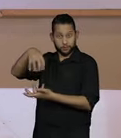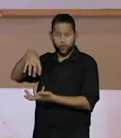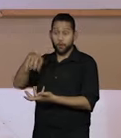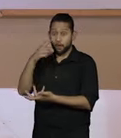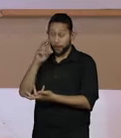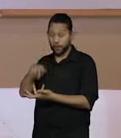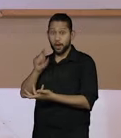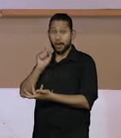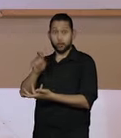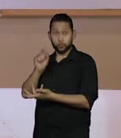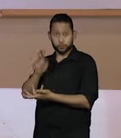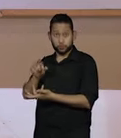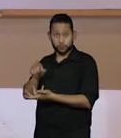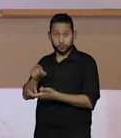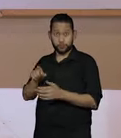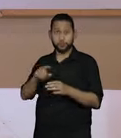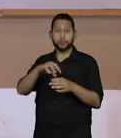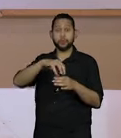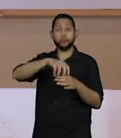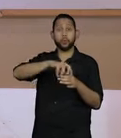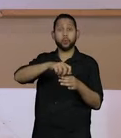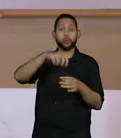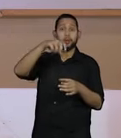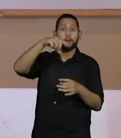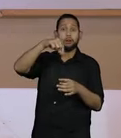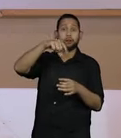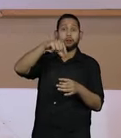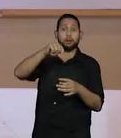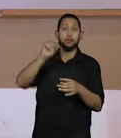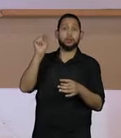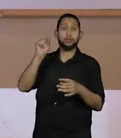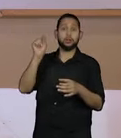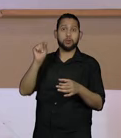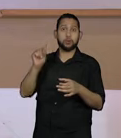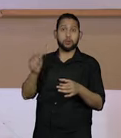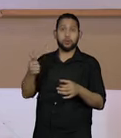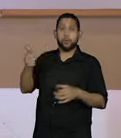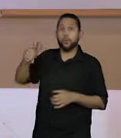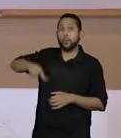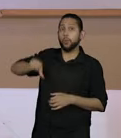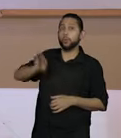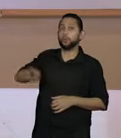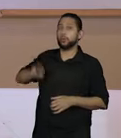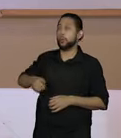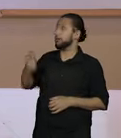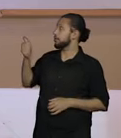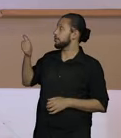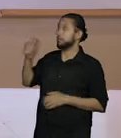azul, onde a gente usou o sulfato de cobre pentaidratado, que seria esse daqui.